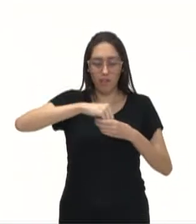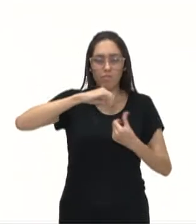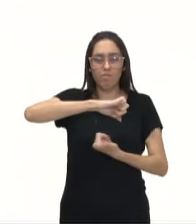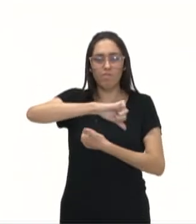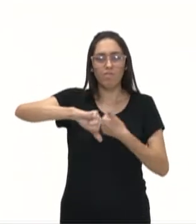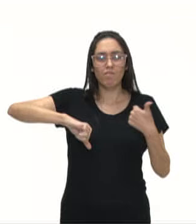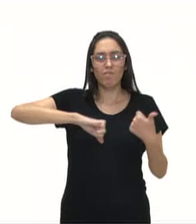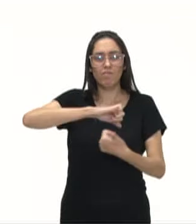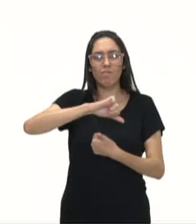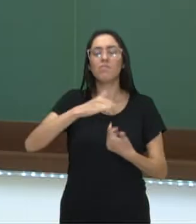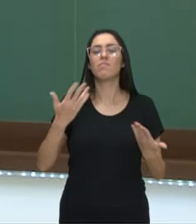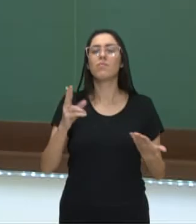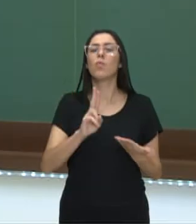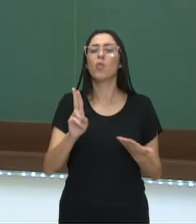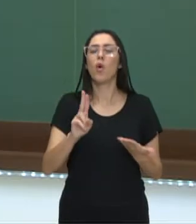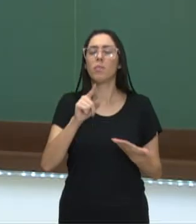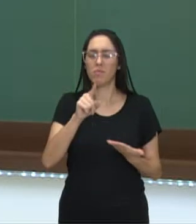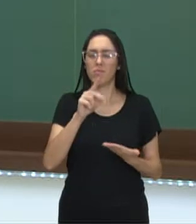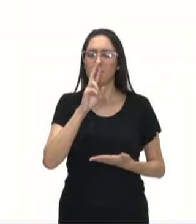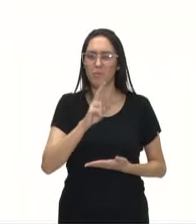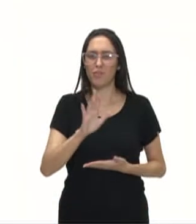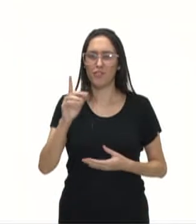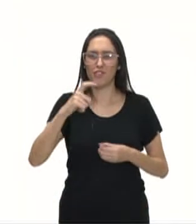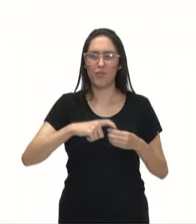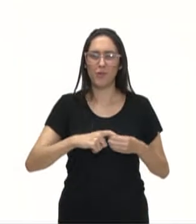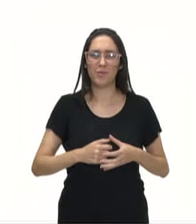chama... Pensa aí que eu já volto.